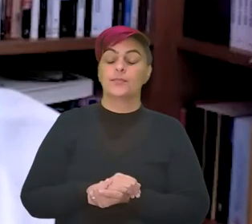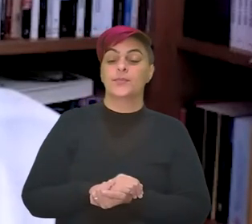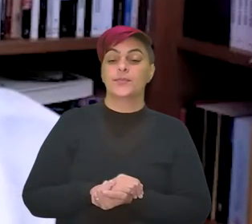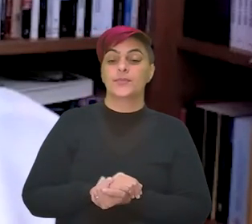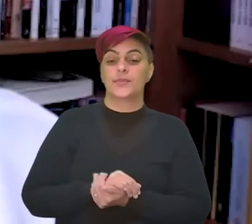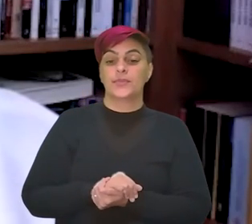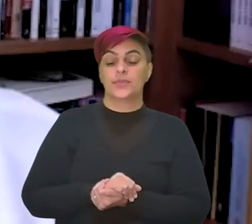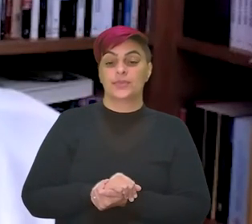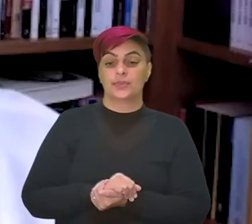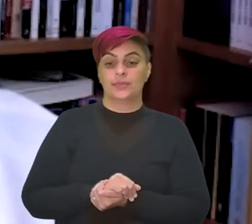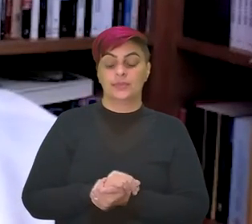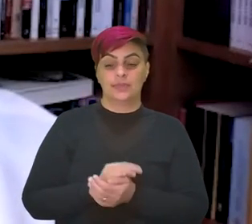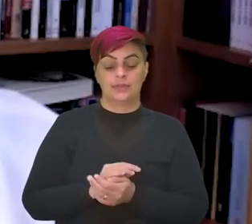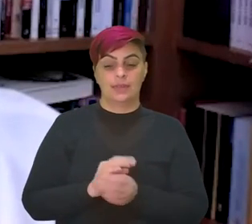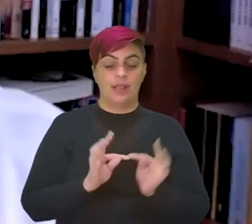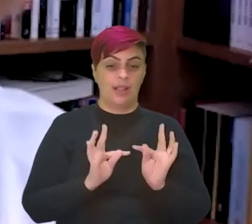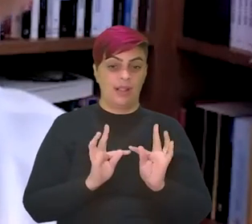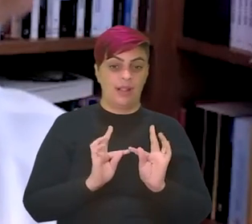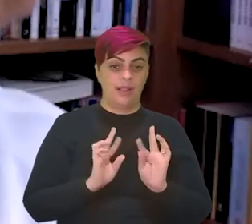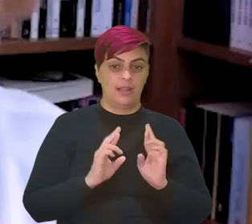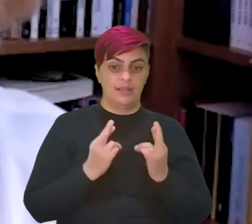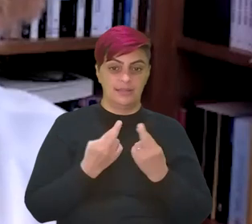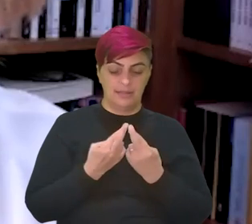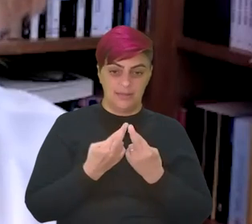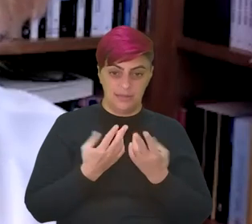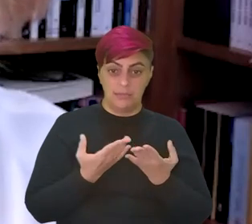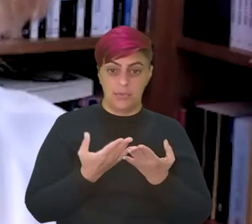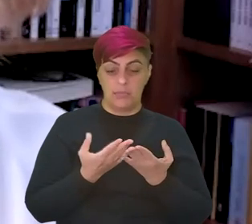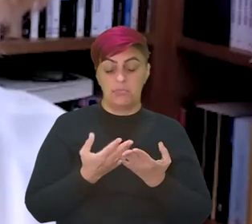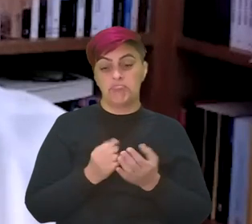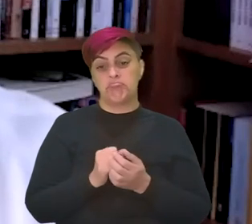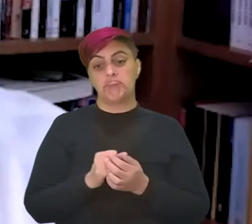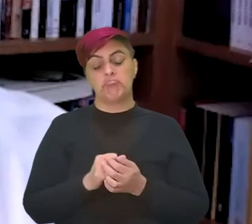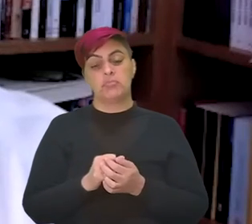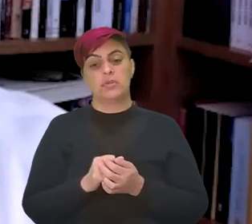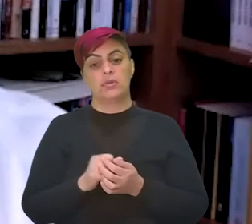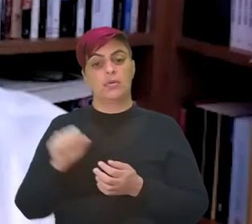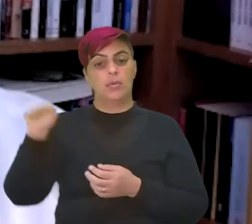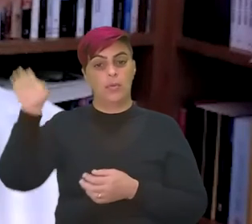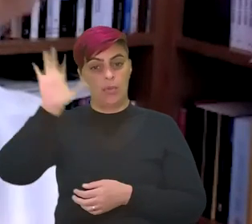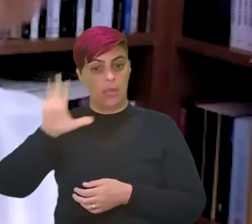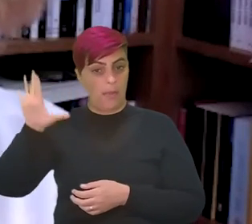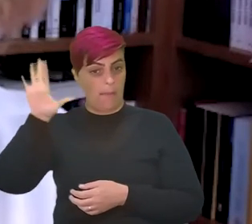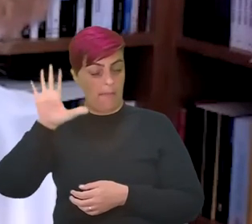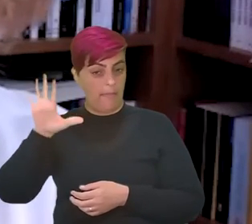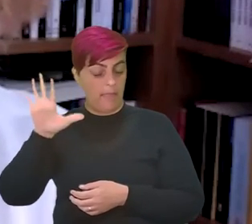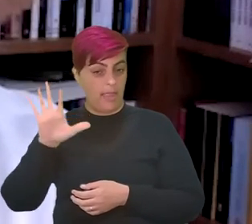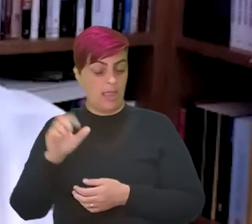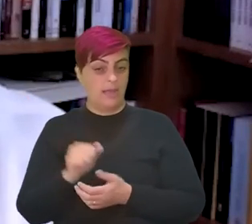1966, a AAA, a American Anthropological Association,